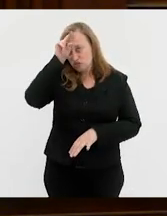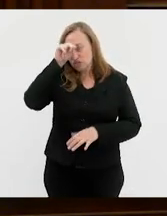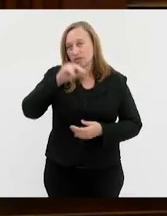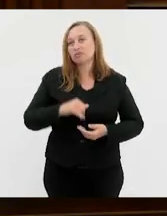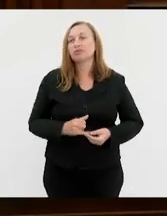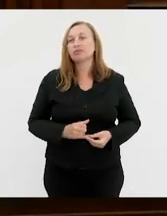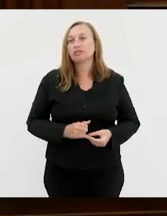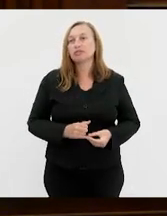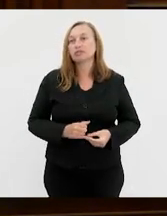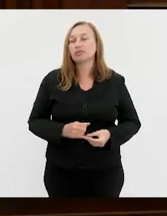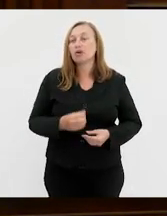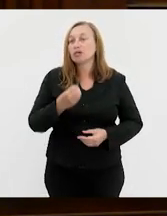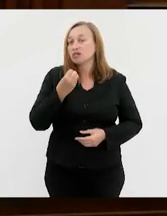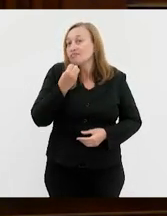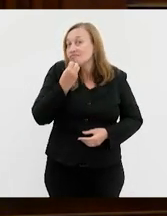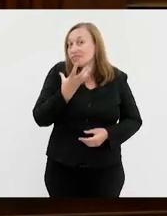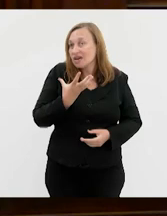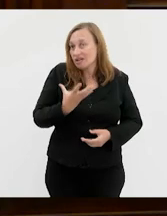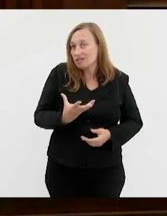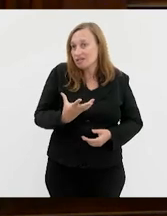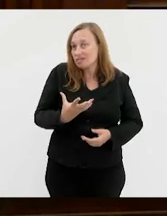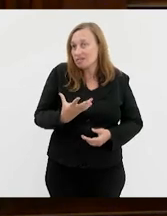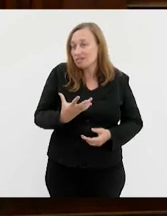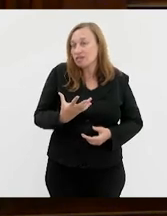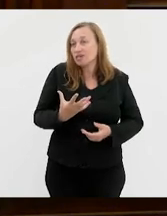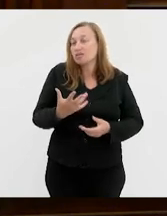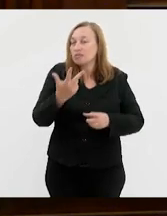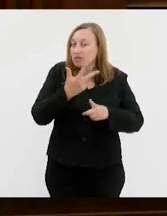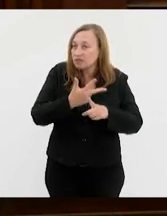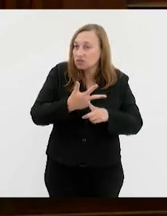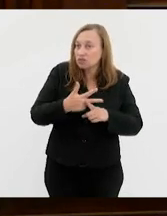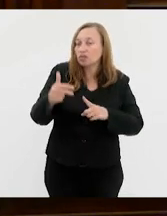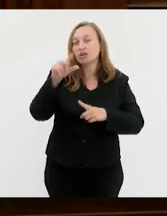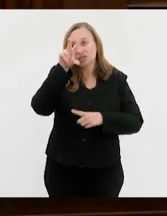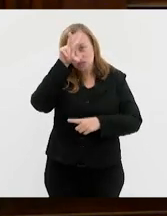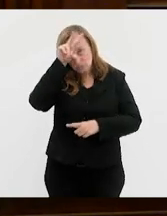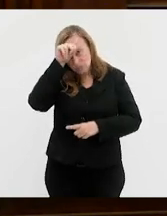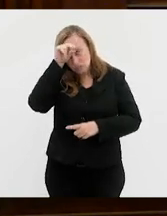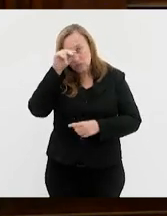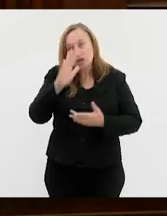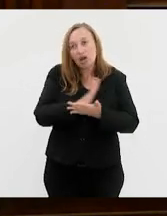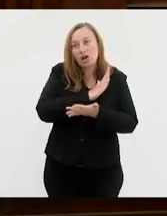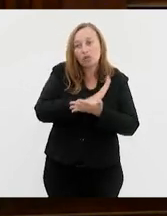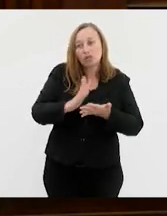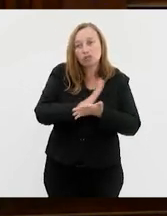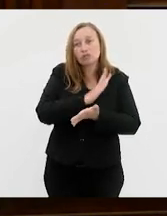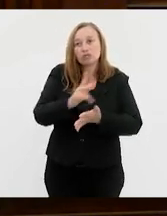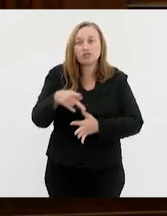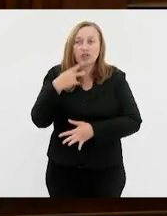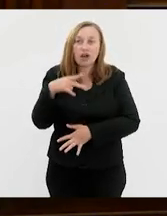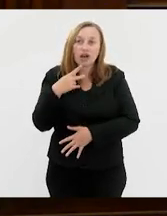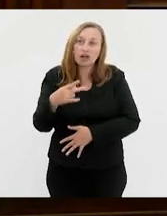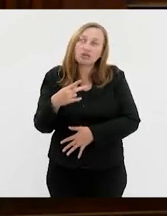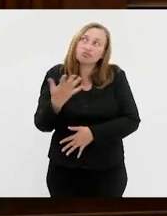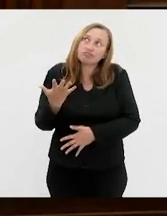Para o bem, pelas conquistas de Mesquita. Muitos são falados por aí, né?